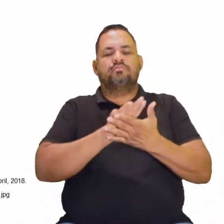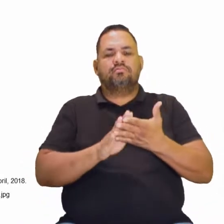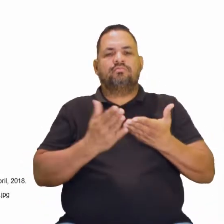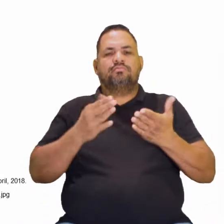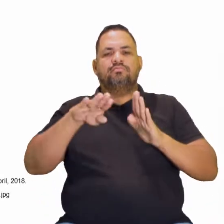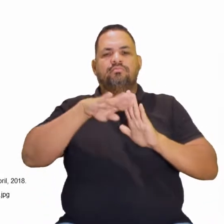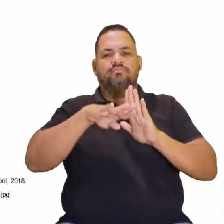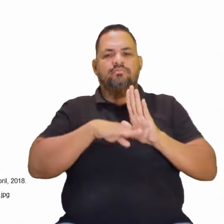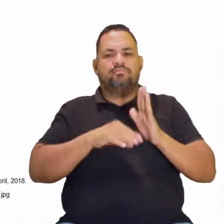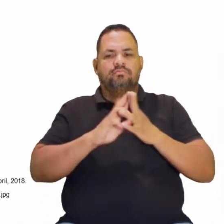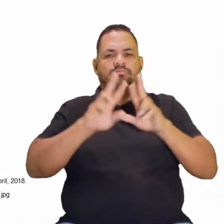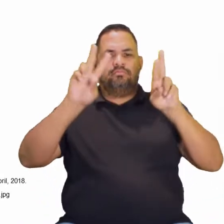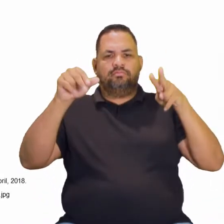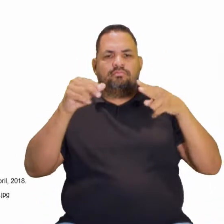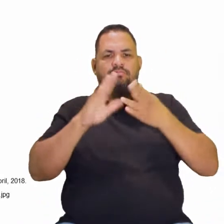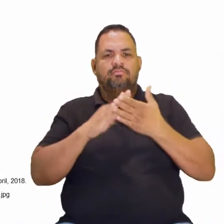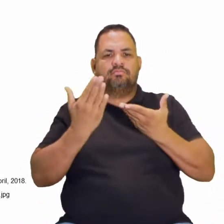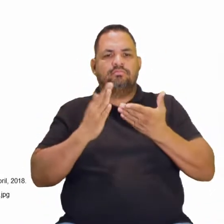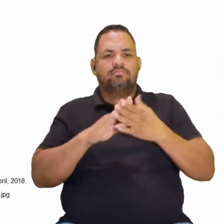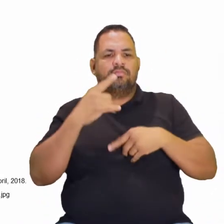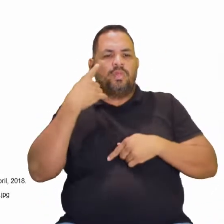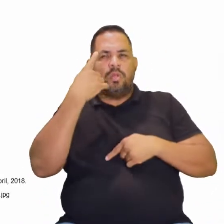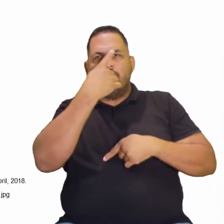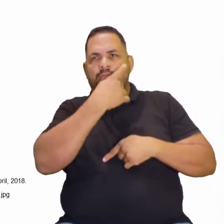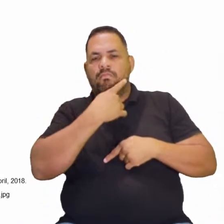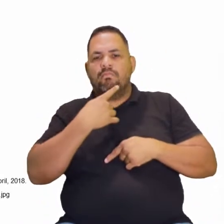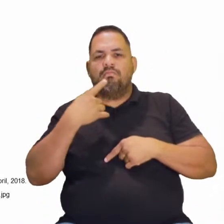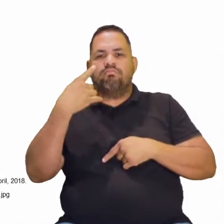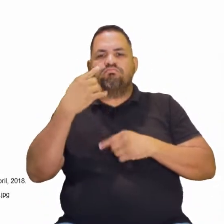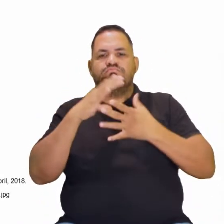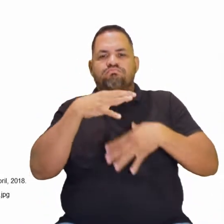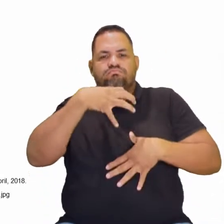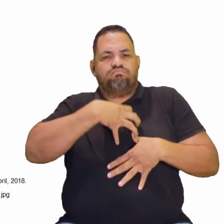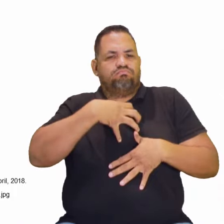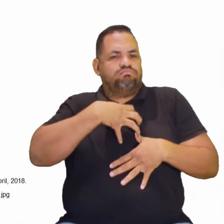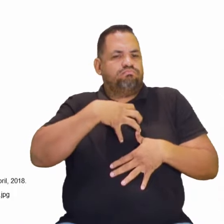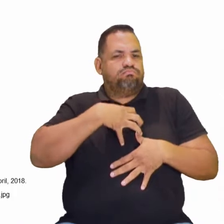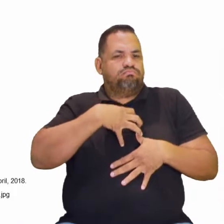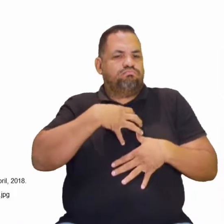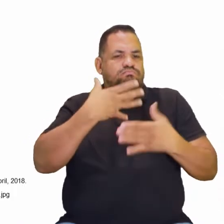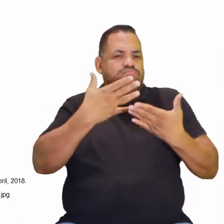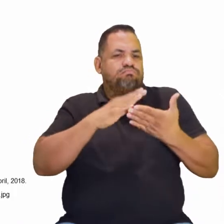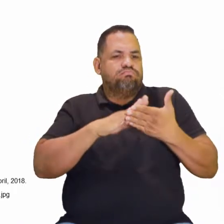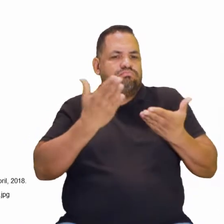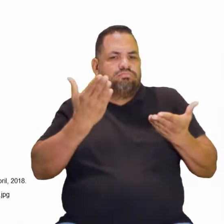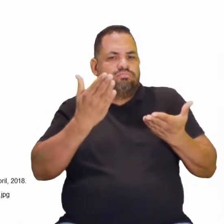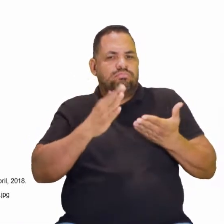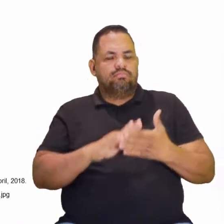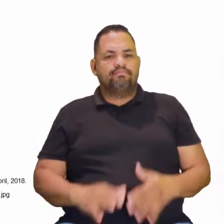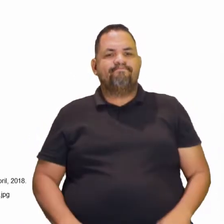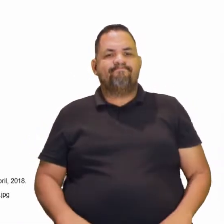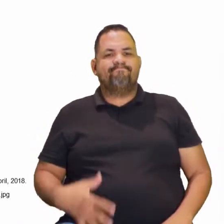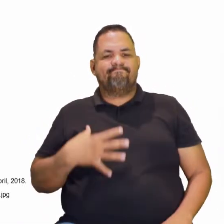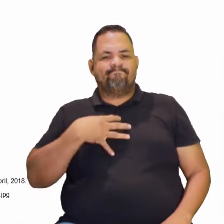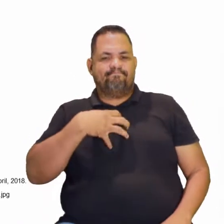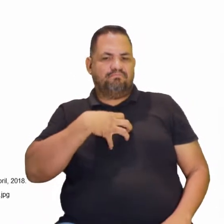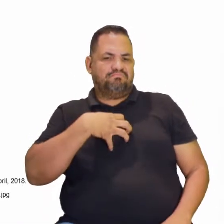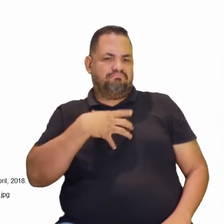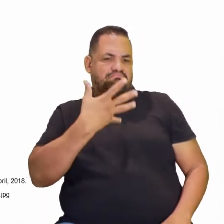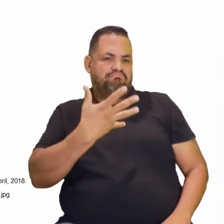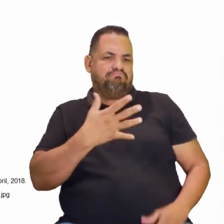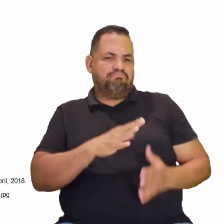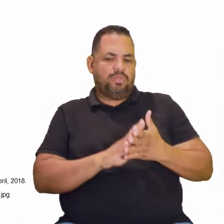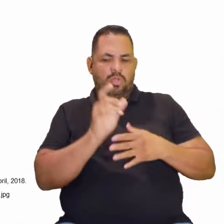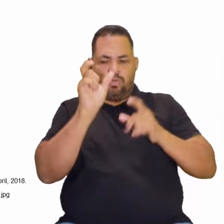do Segal são expressões do sentimento de compaixão, da compaixão dele pelo ser